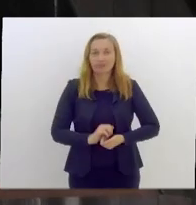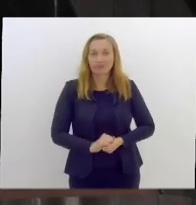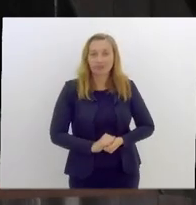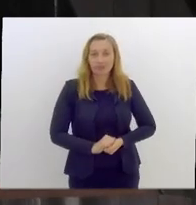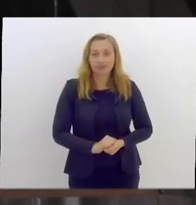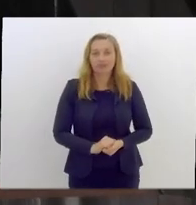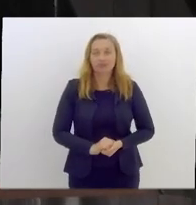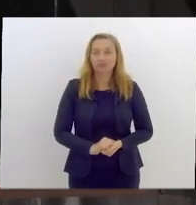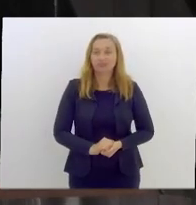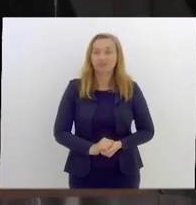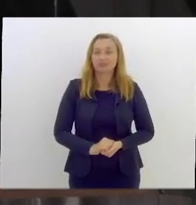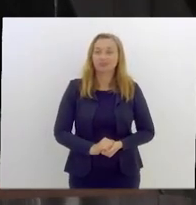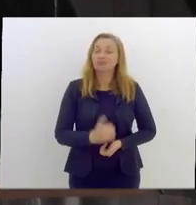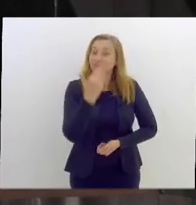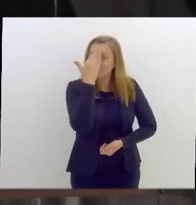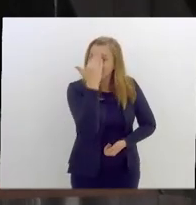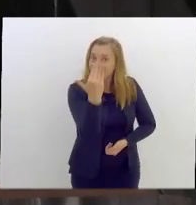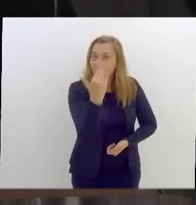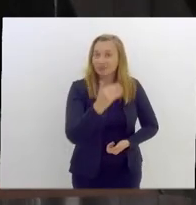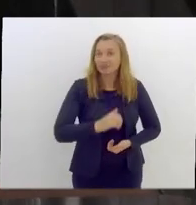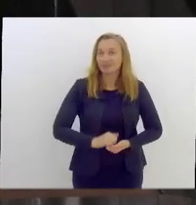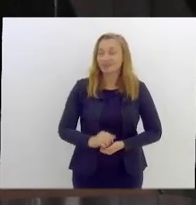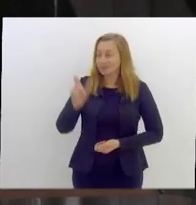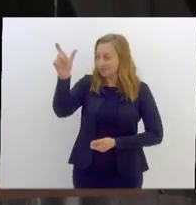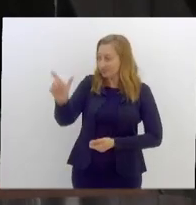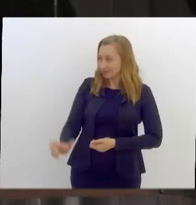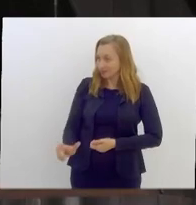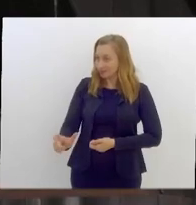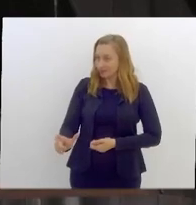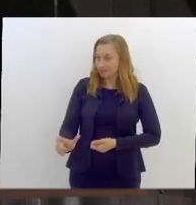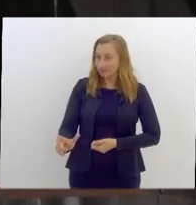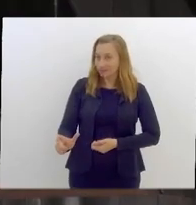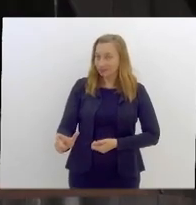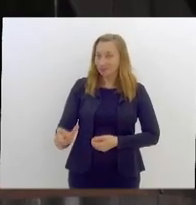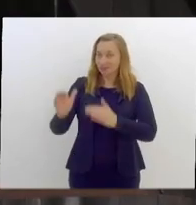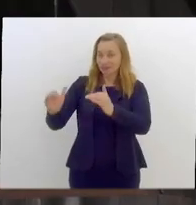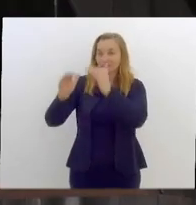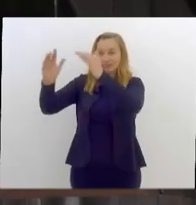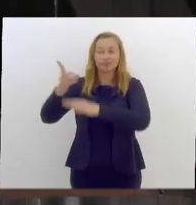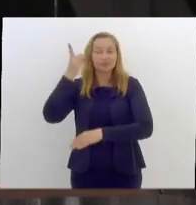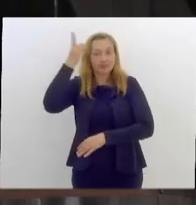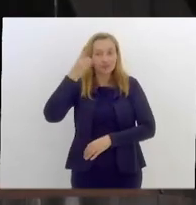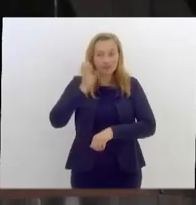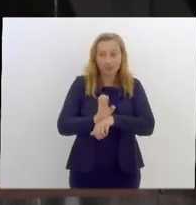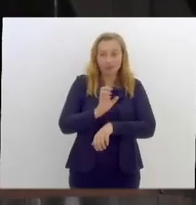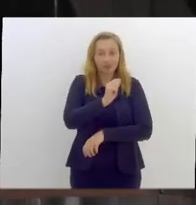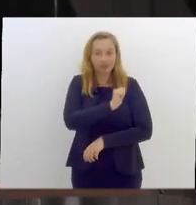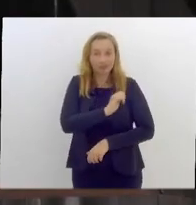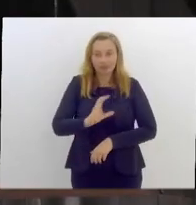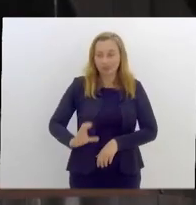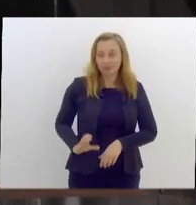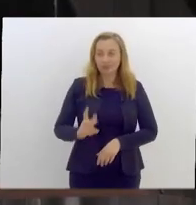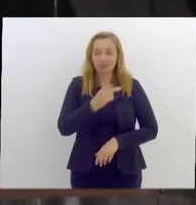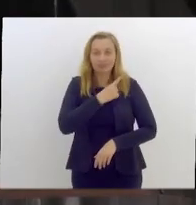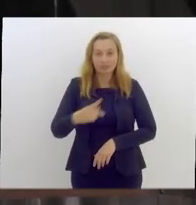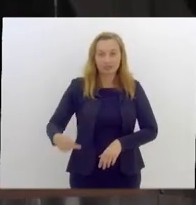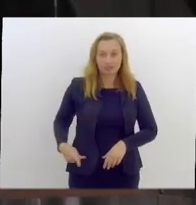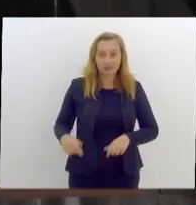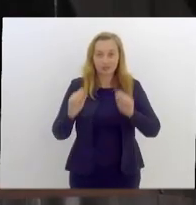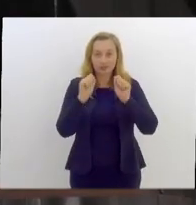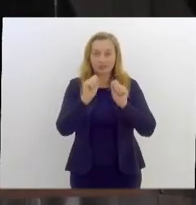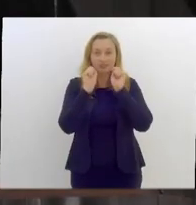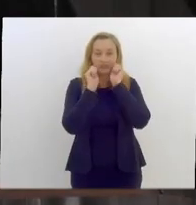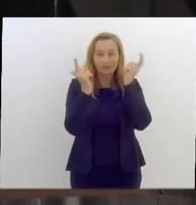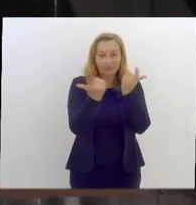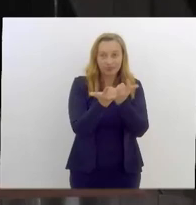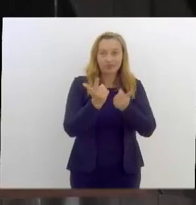Assim, agradeço, na pessoa do excelentíssimo senhor deputado estadual André Siciliano, presidente da Assembleia Legislativa do Estado do